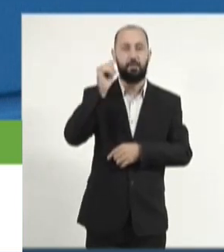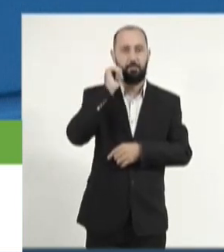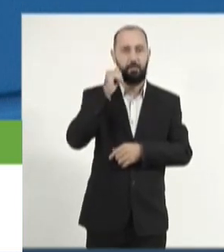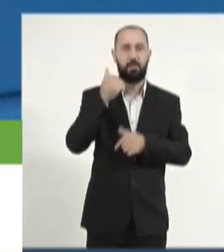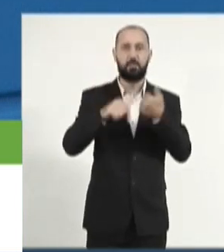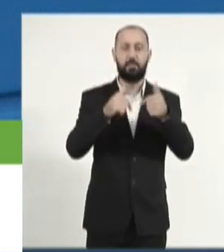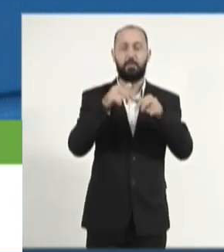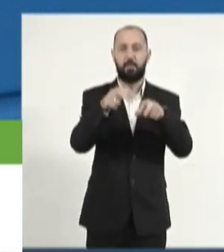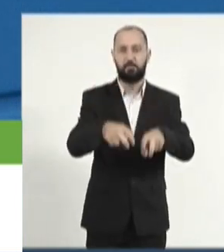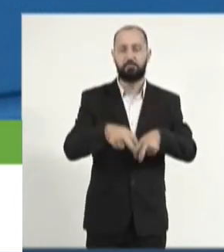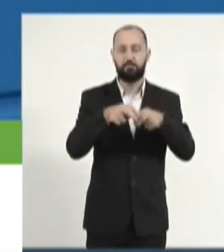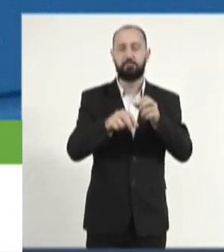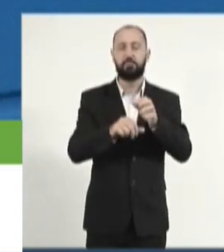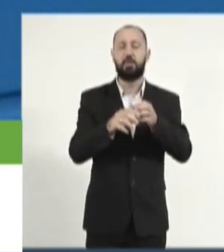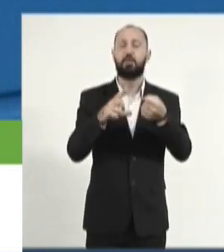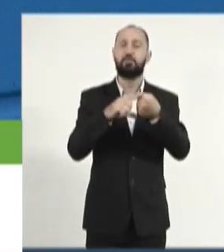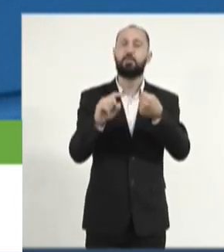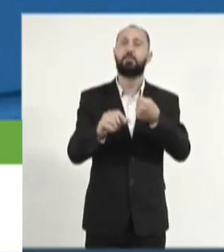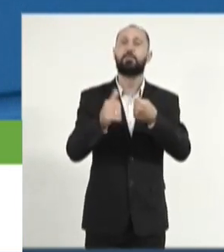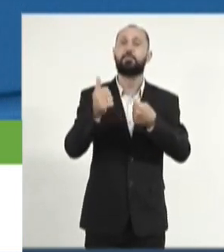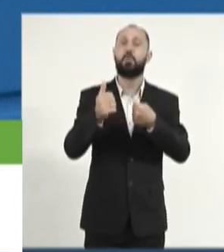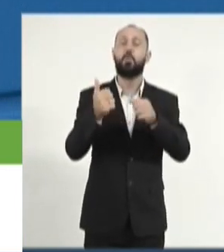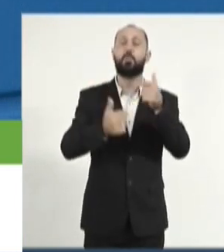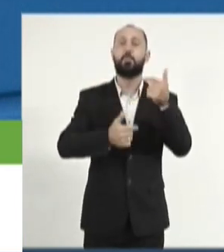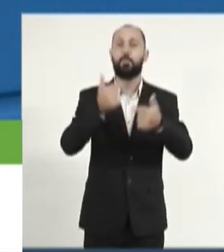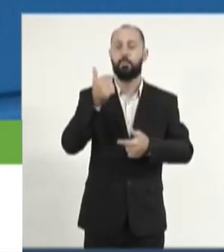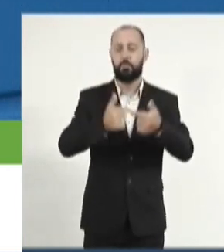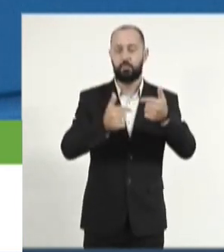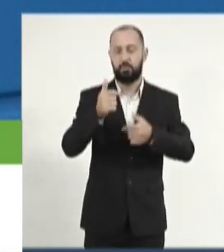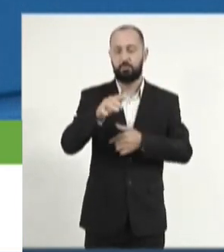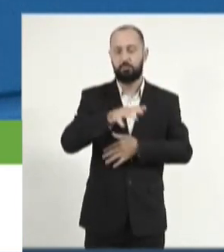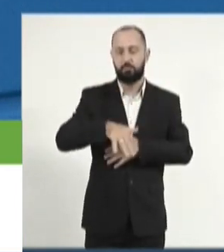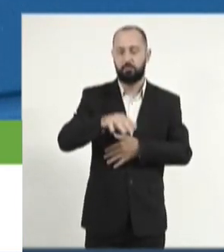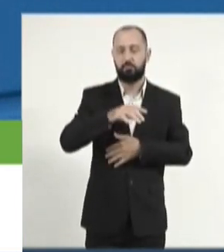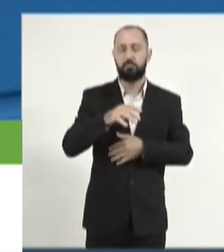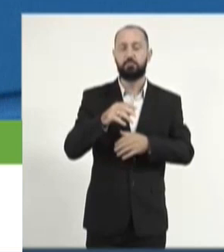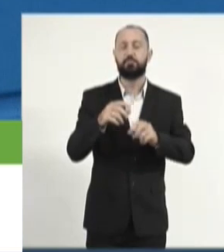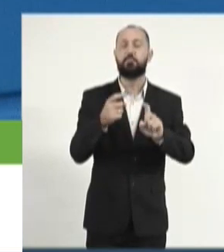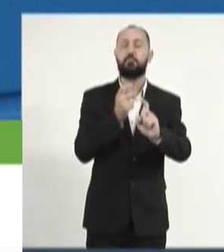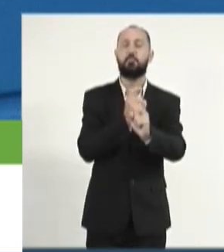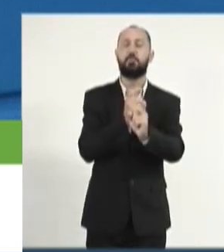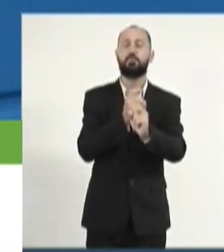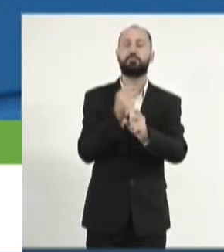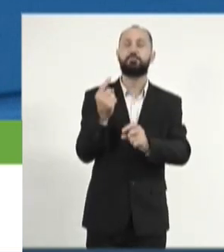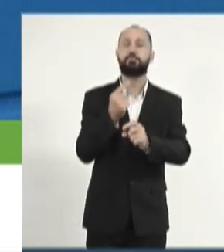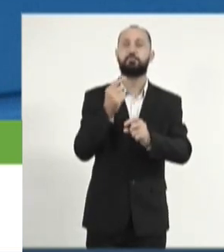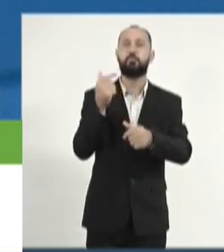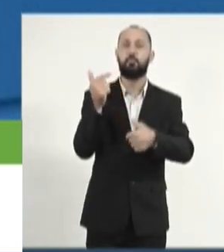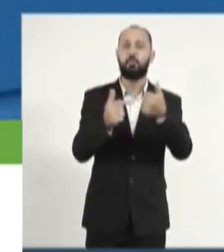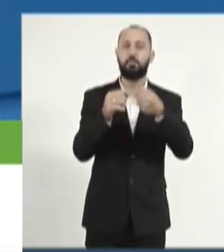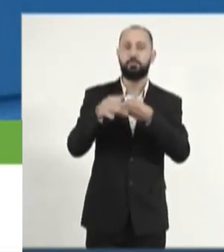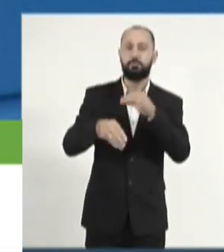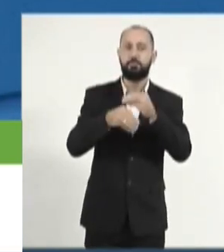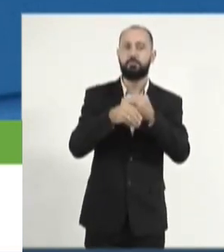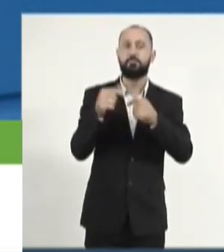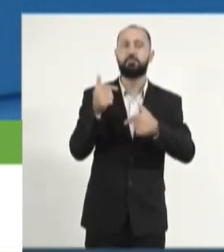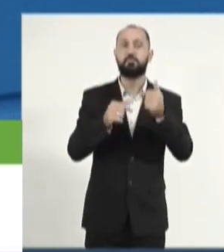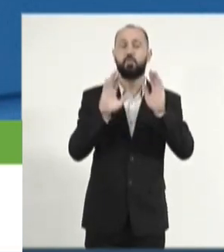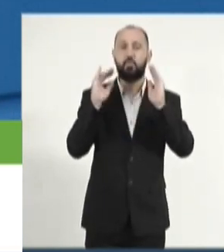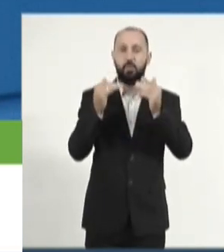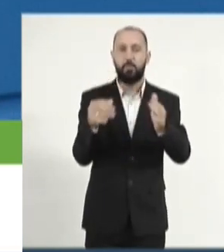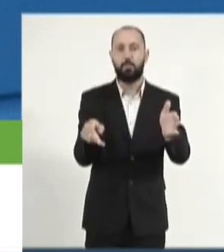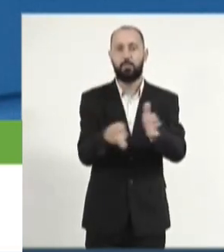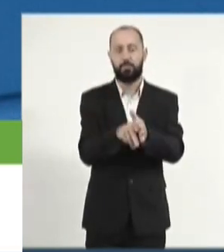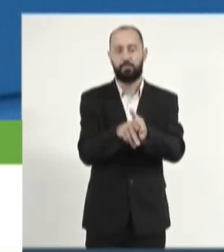campo. Artigo 1º. Fica instituída a política de valorização da mulher do campo. Parágrafo único. A política que trata esta lei é destinada